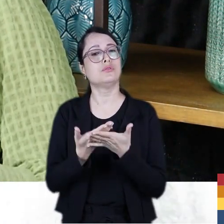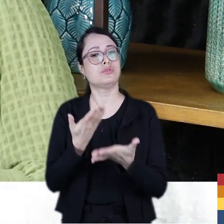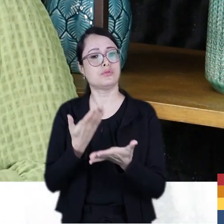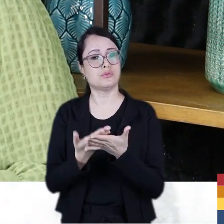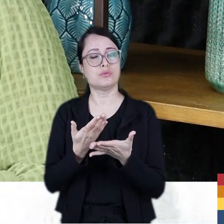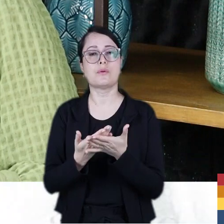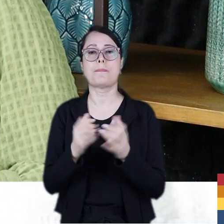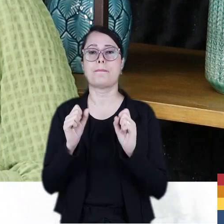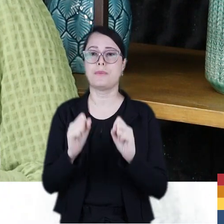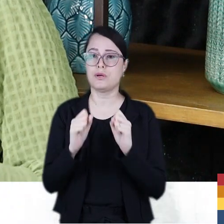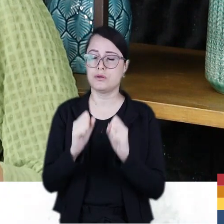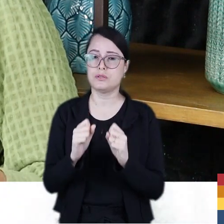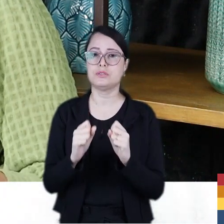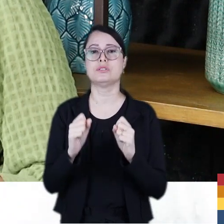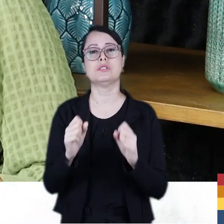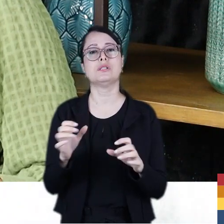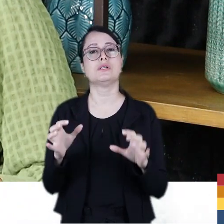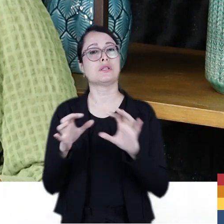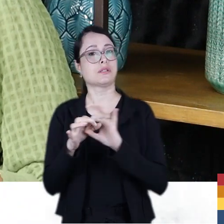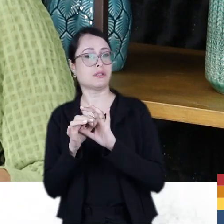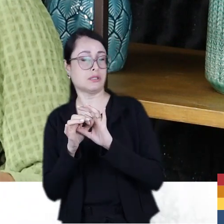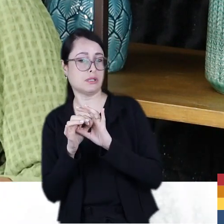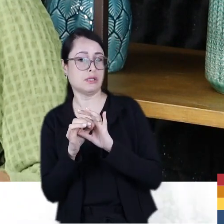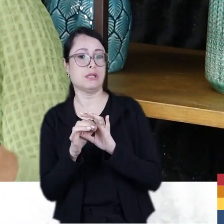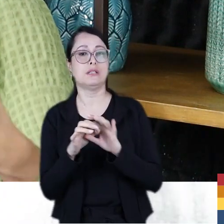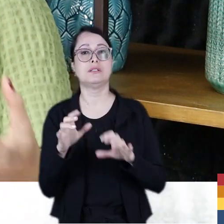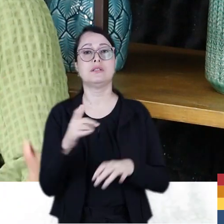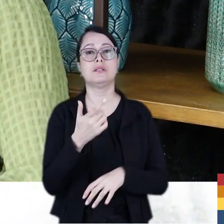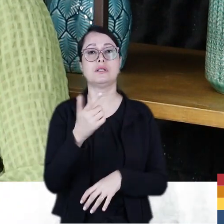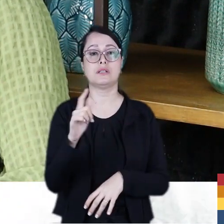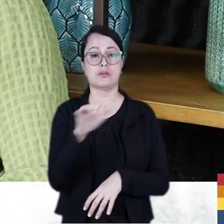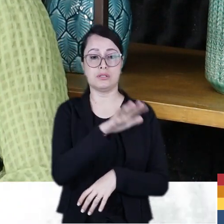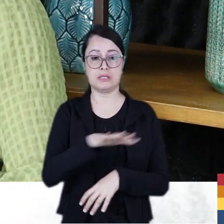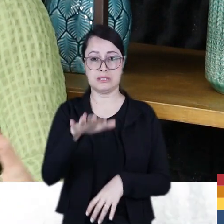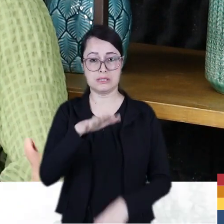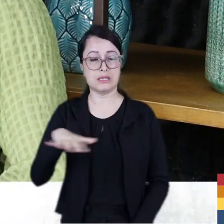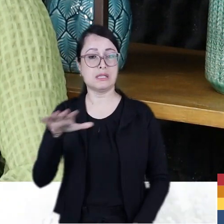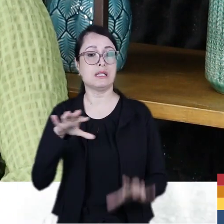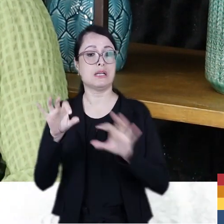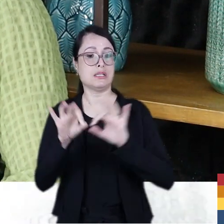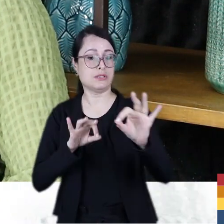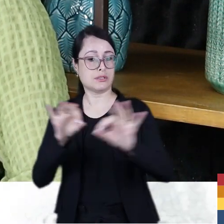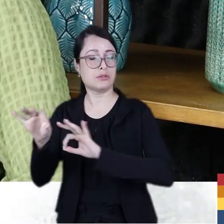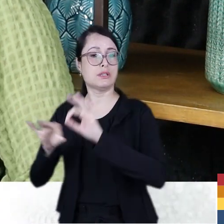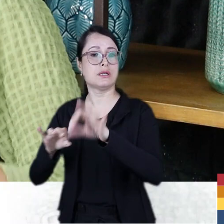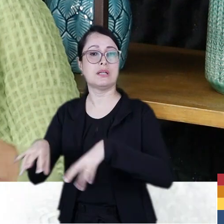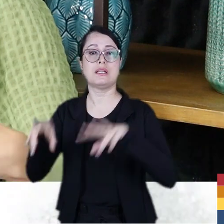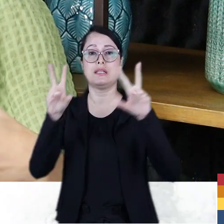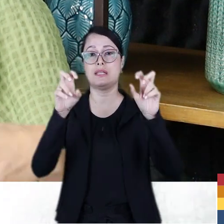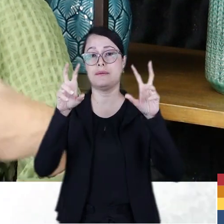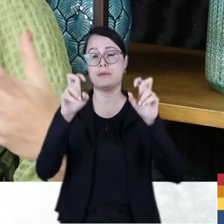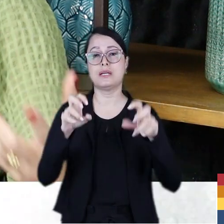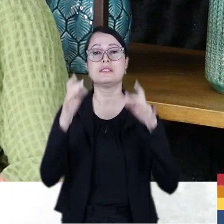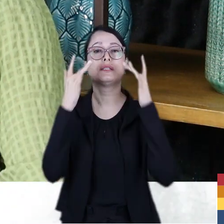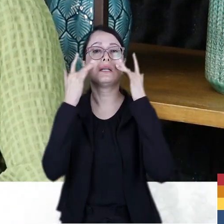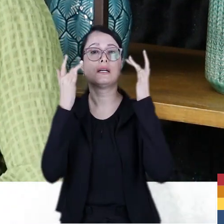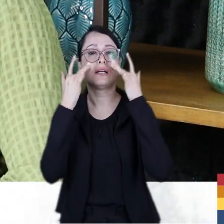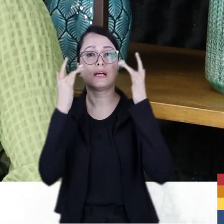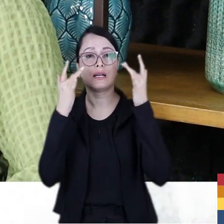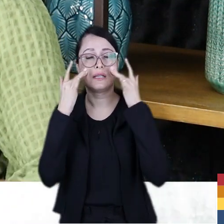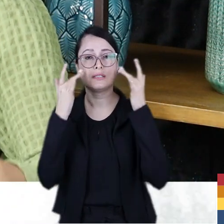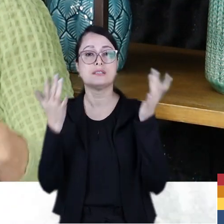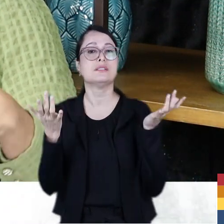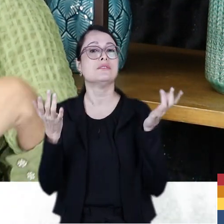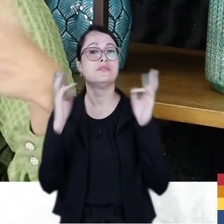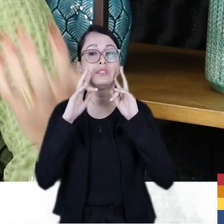aproximar, né, qual é a comunicação utilizada, né, nas redes, né, como é que a gente pode fazer uma